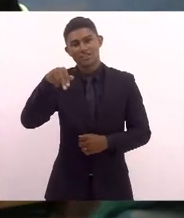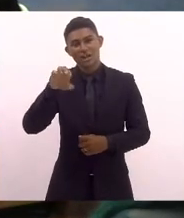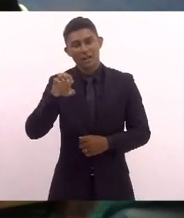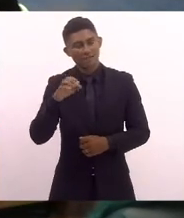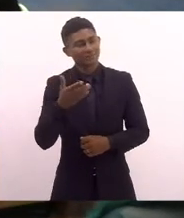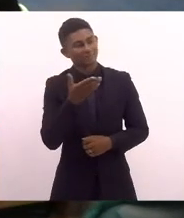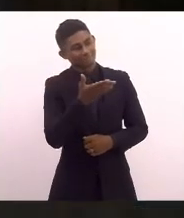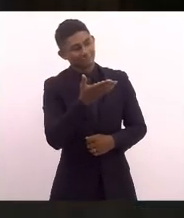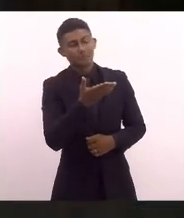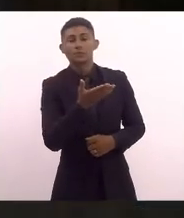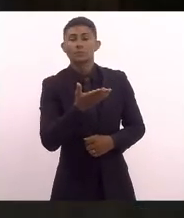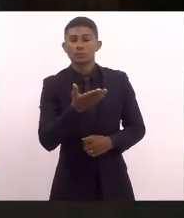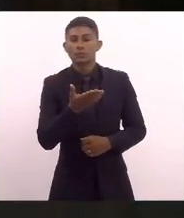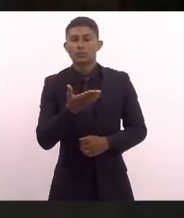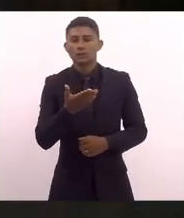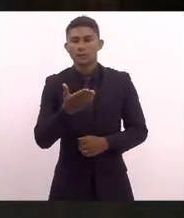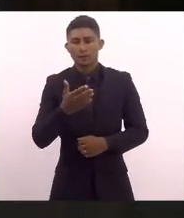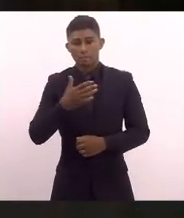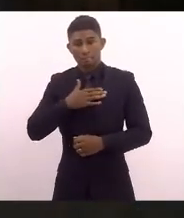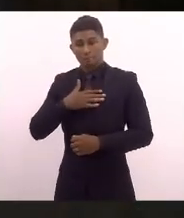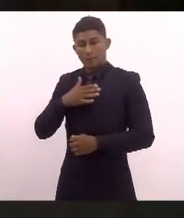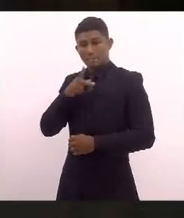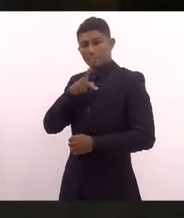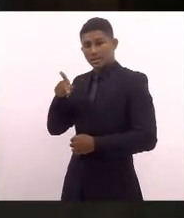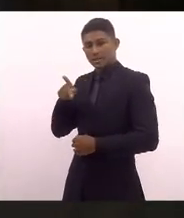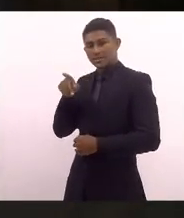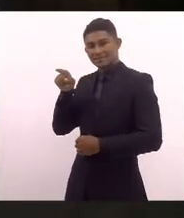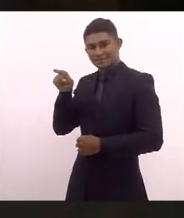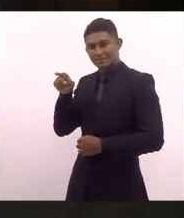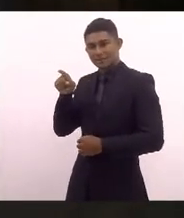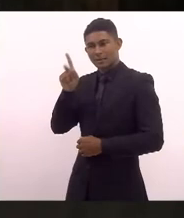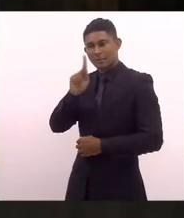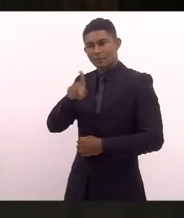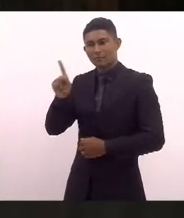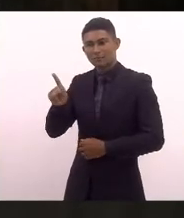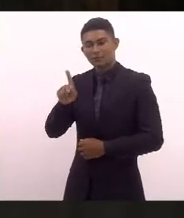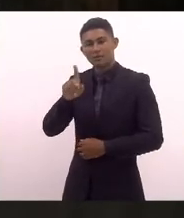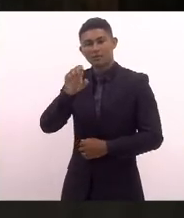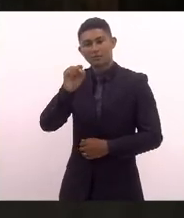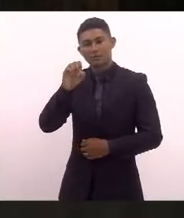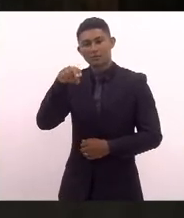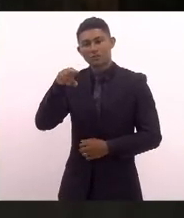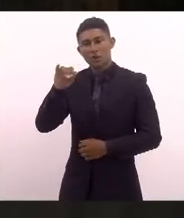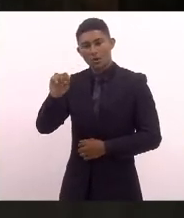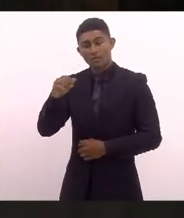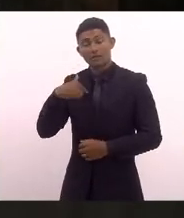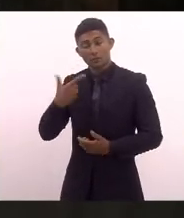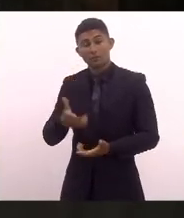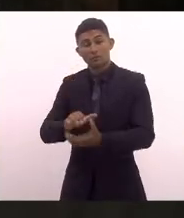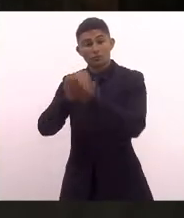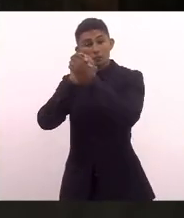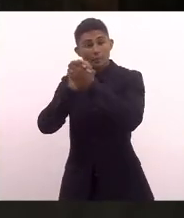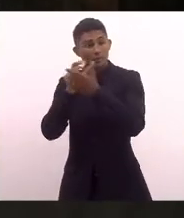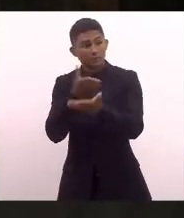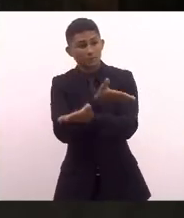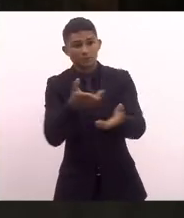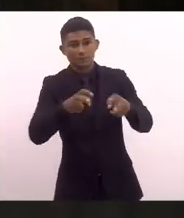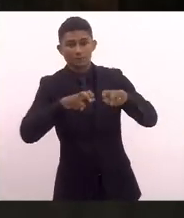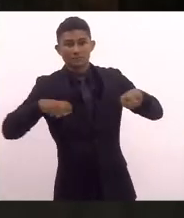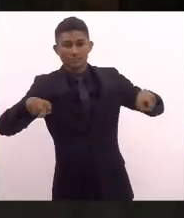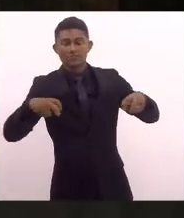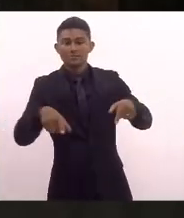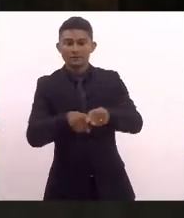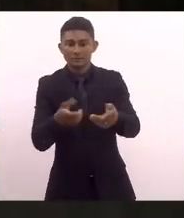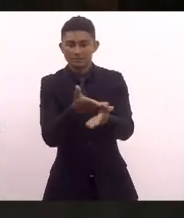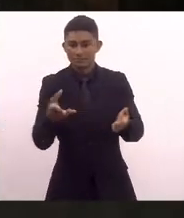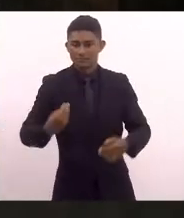seu nome, em nome da minha presidente da BEM Nacional, professora doutora Sônia Assioli, eu cumprimento essa mesa e cumprimento os